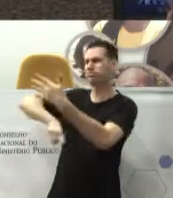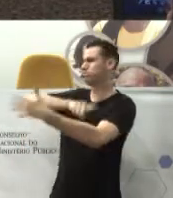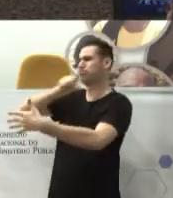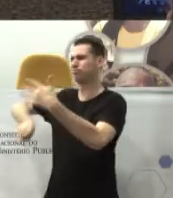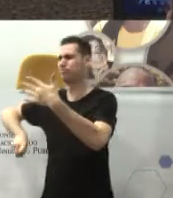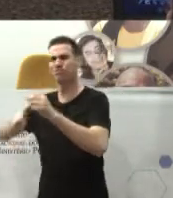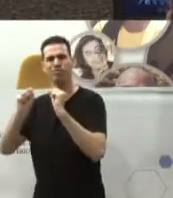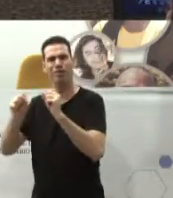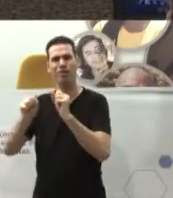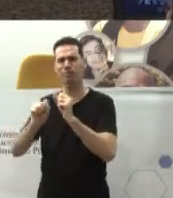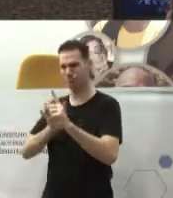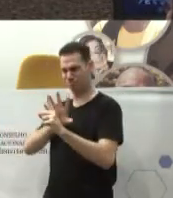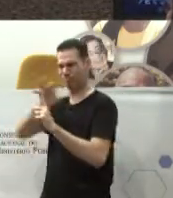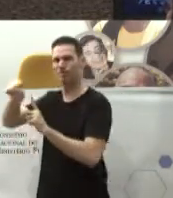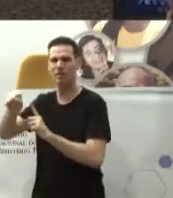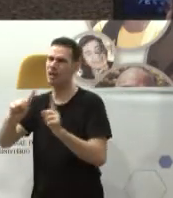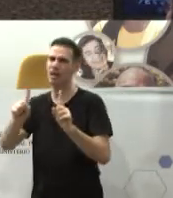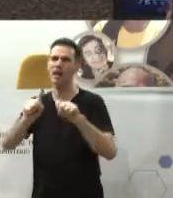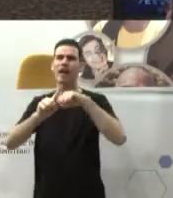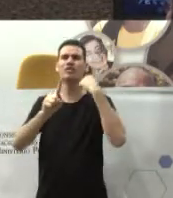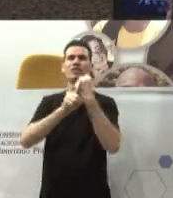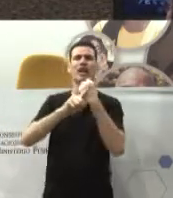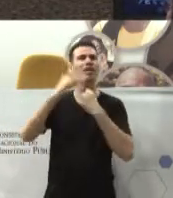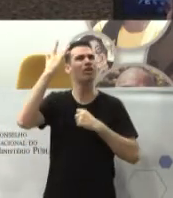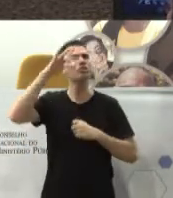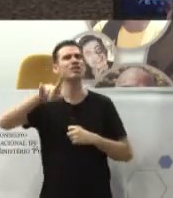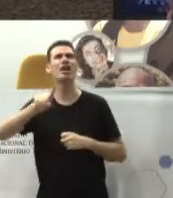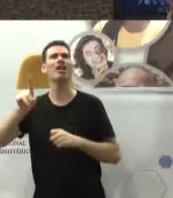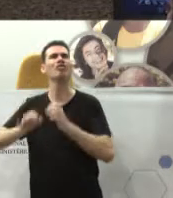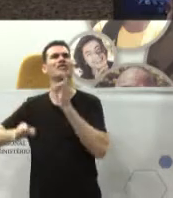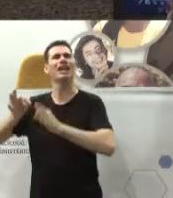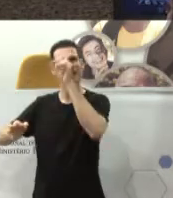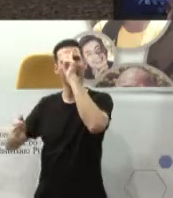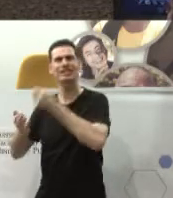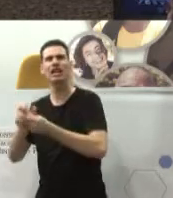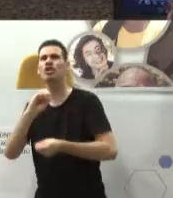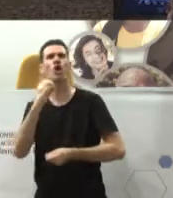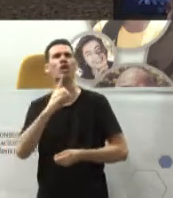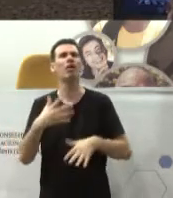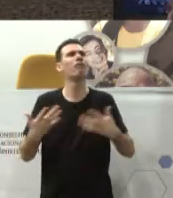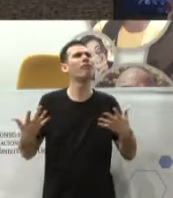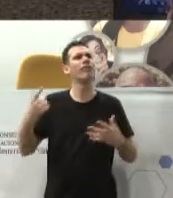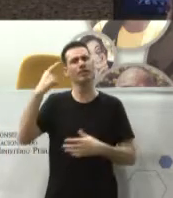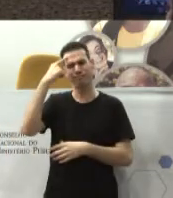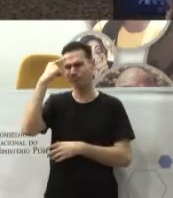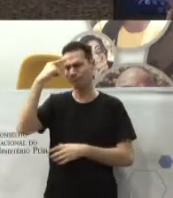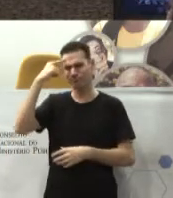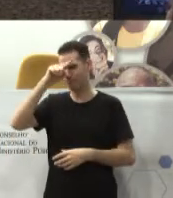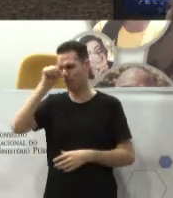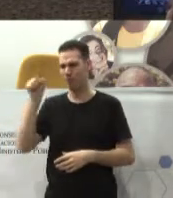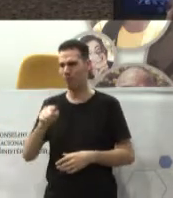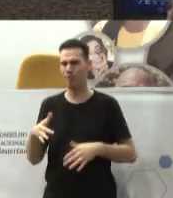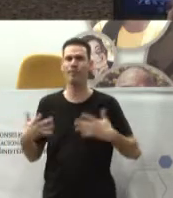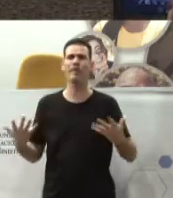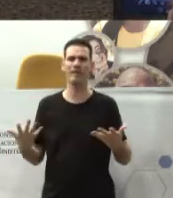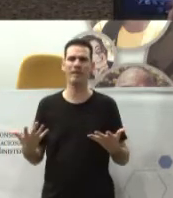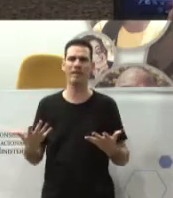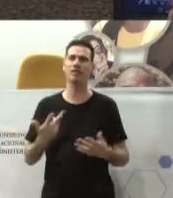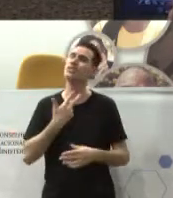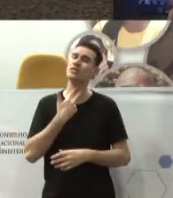em que a sociedade não sabe o que o Poder Judiciário vai decidir. Aquela loteria judiciária que se